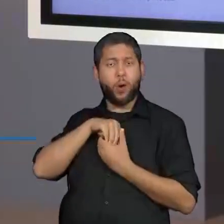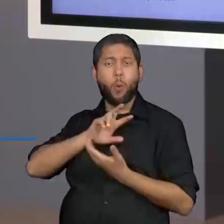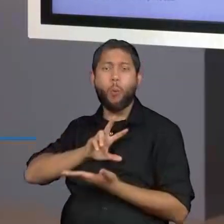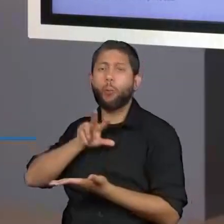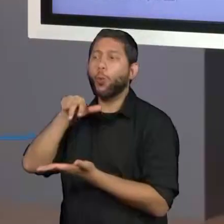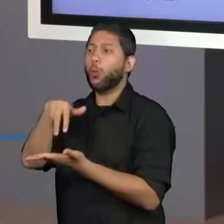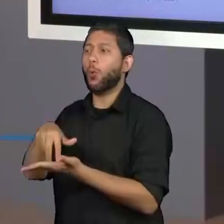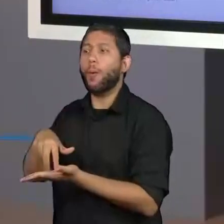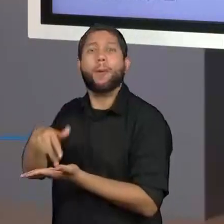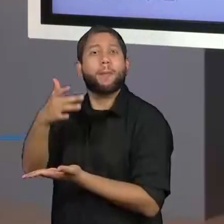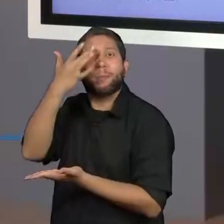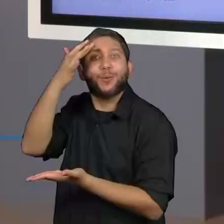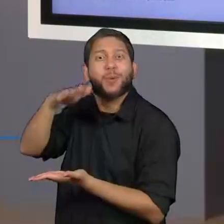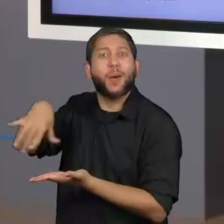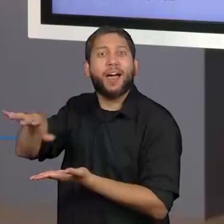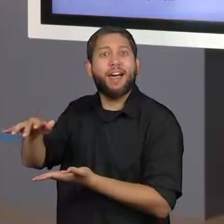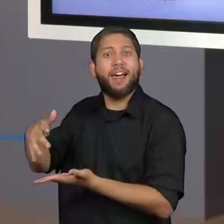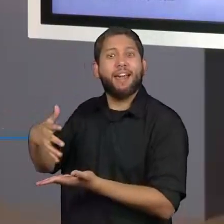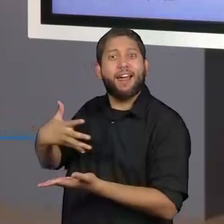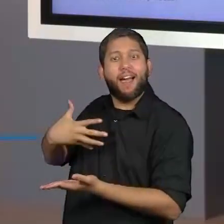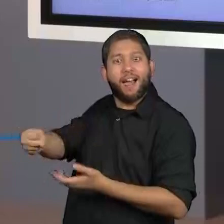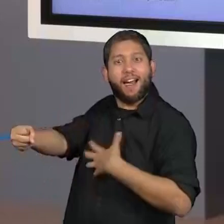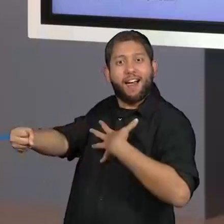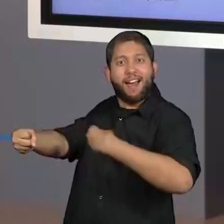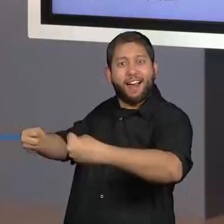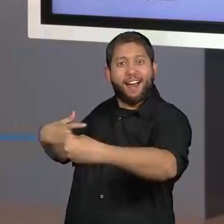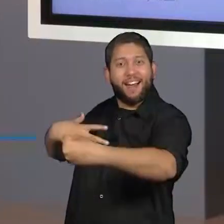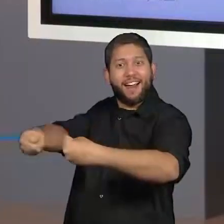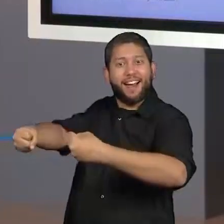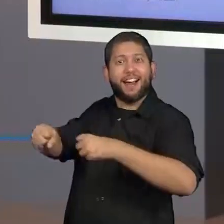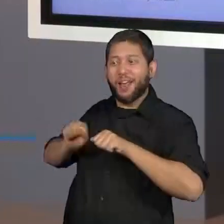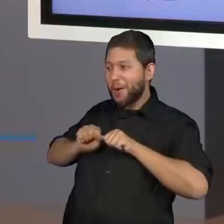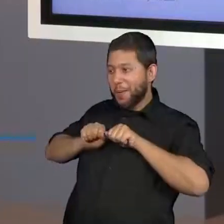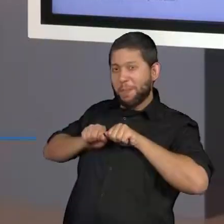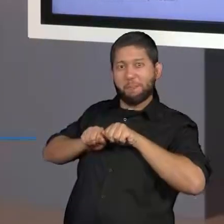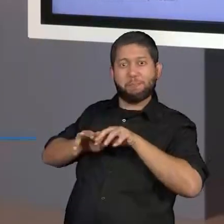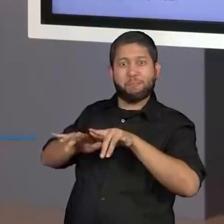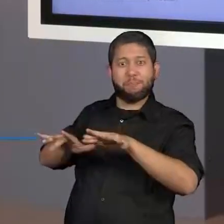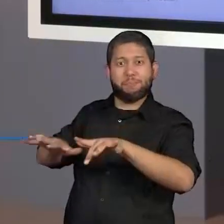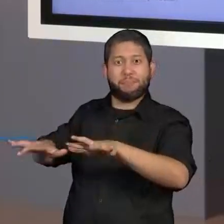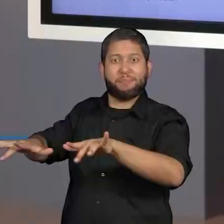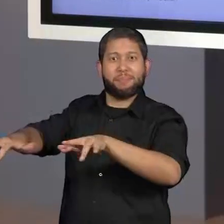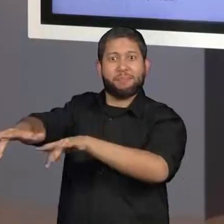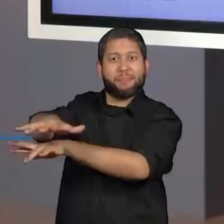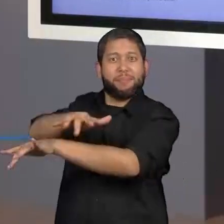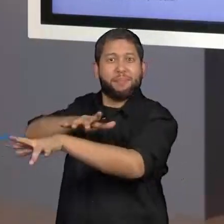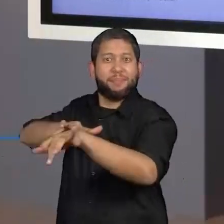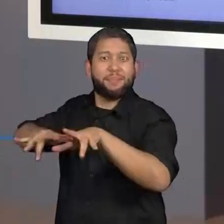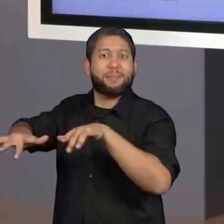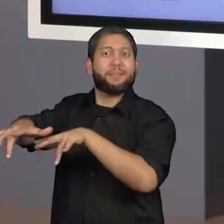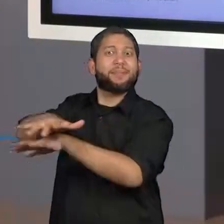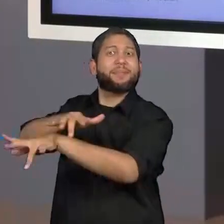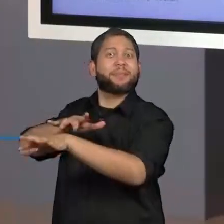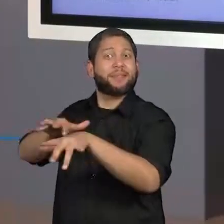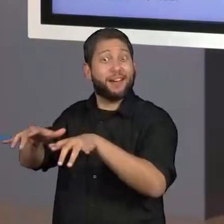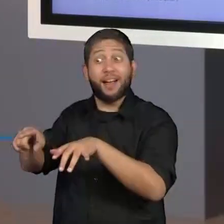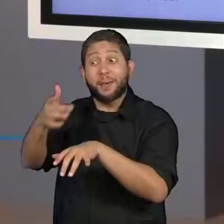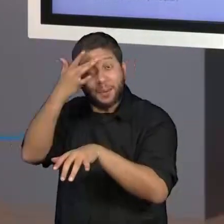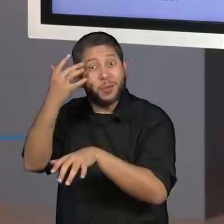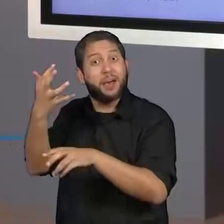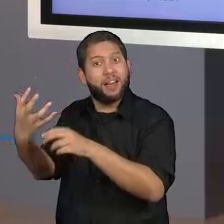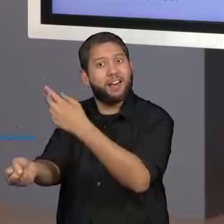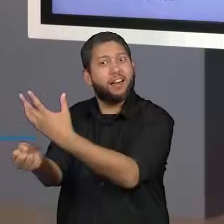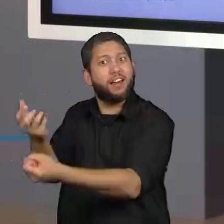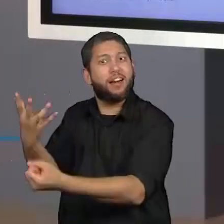outras aulas, você pode ver aí no repositório, você traz aí sua cultura para um determinado lugar e até mesmo essa